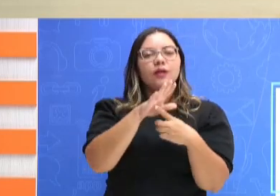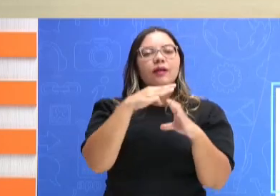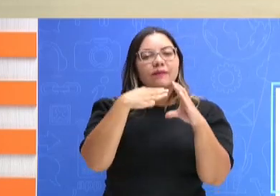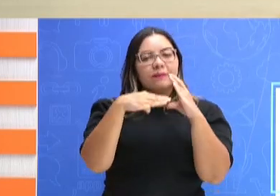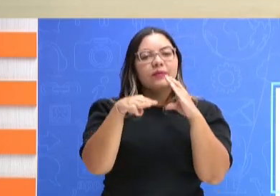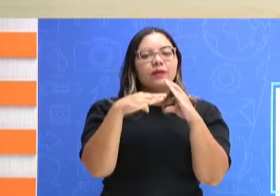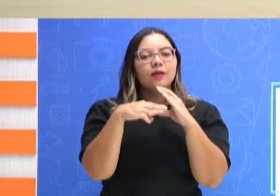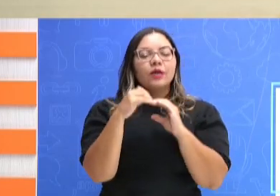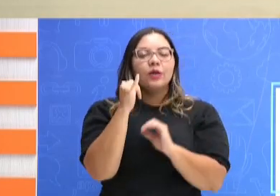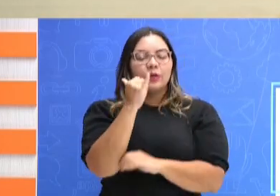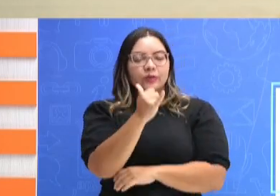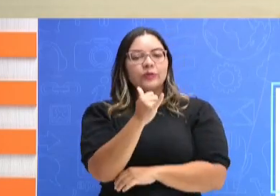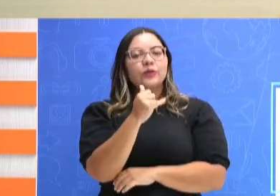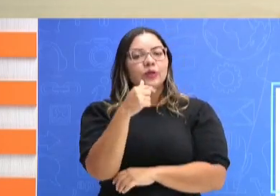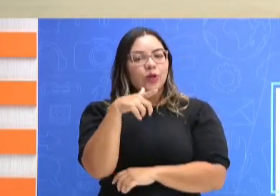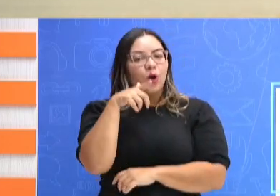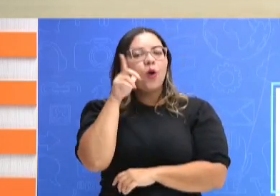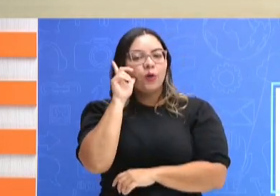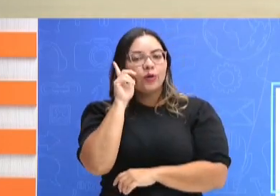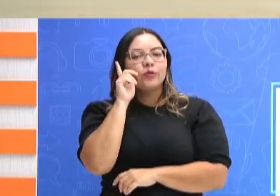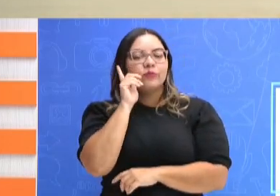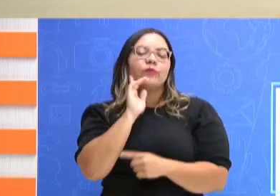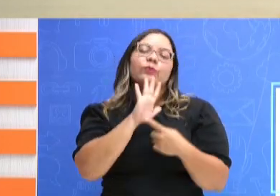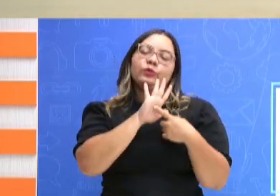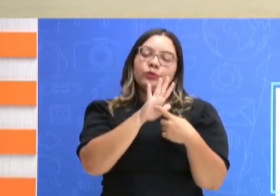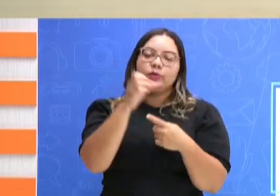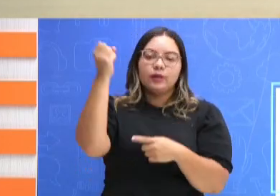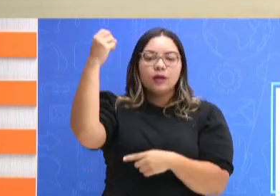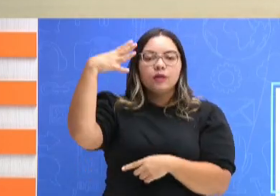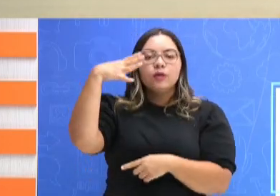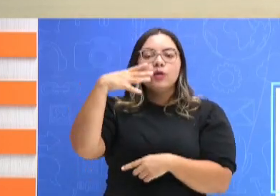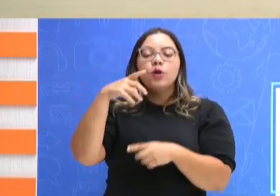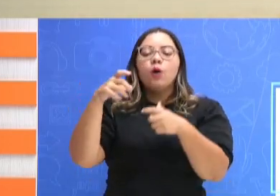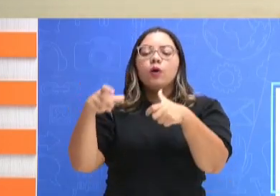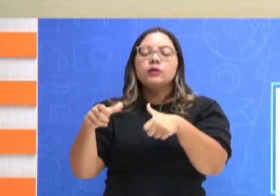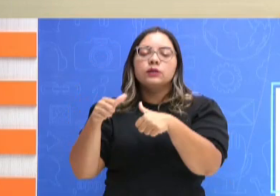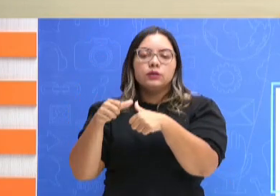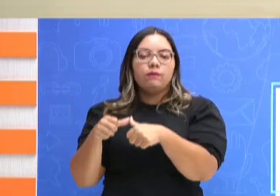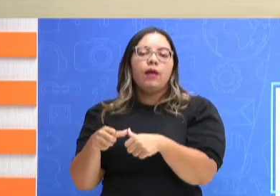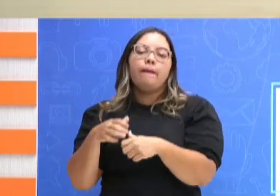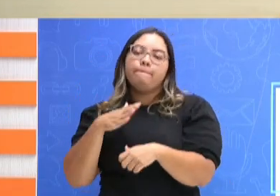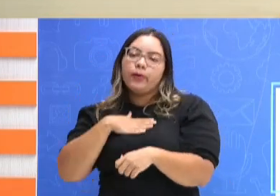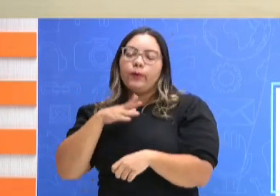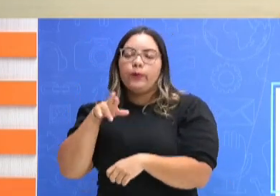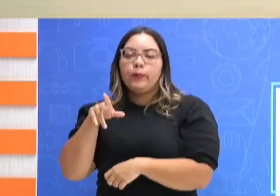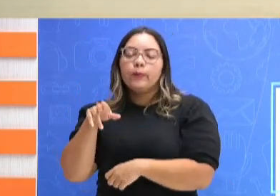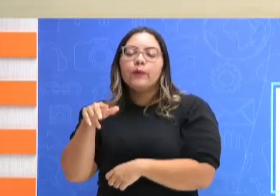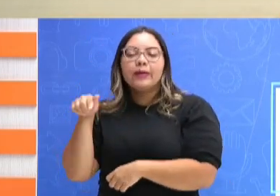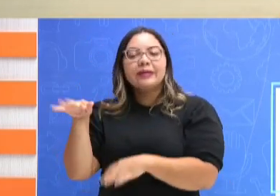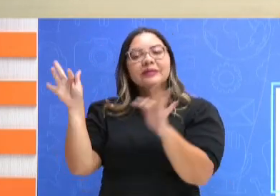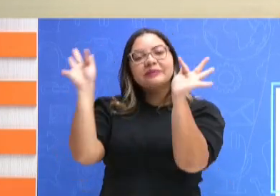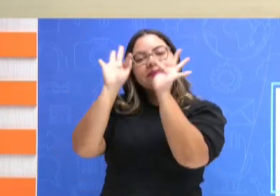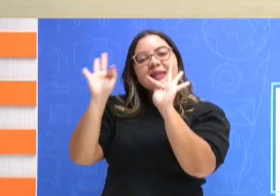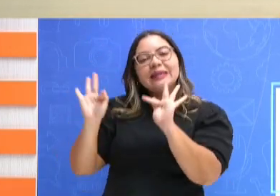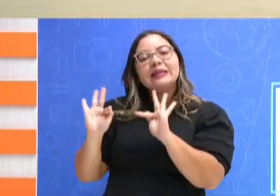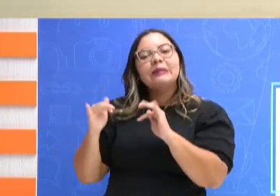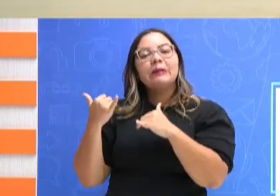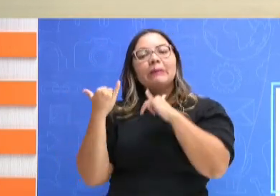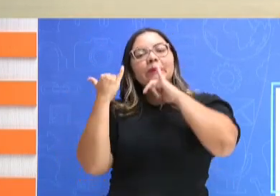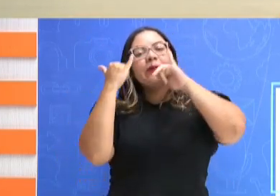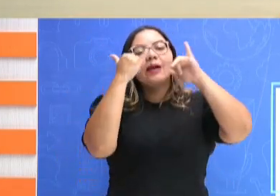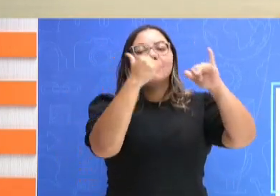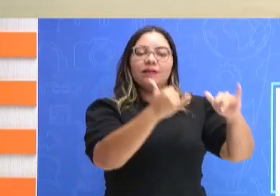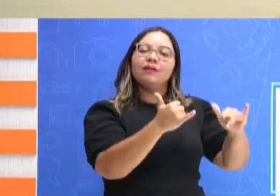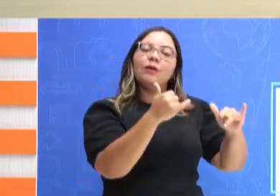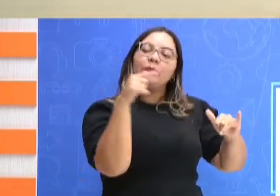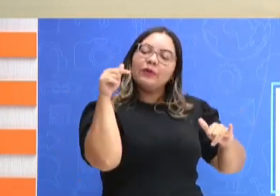E ontem realmente a luz apareceu. E eu tenho certeza que onde meu irmão estiver, ele está feliz pela notícia que eu estou dando, porque